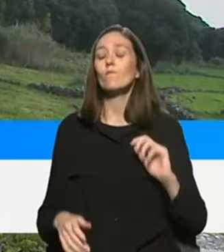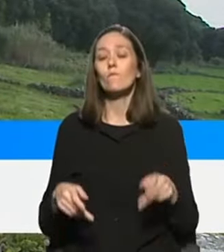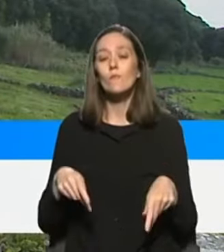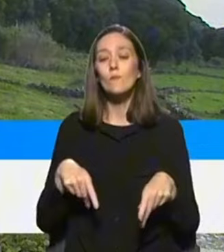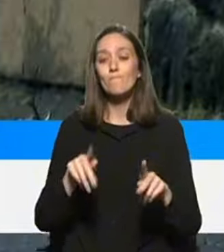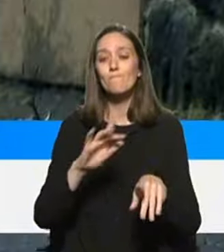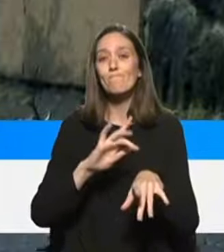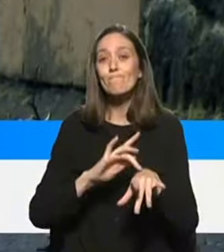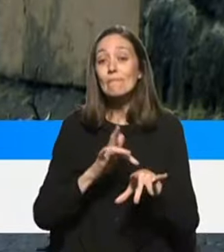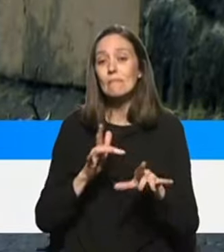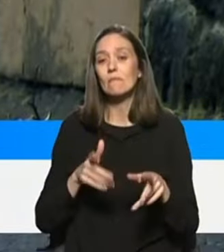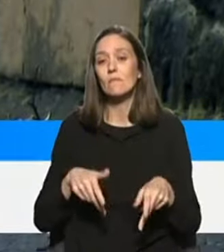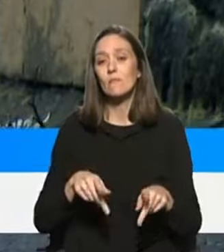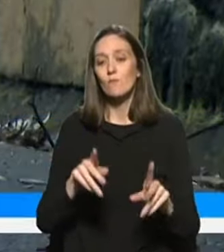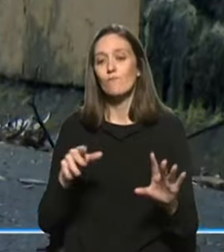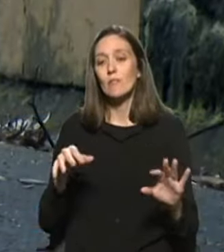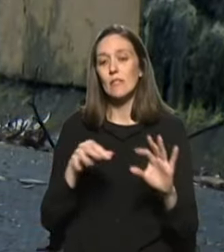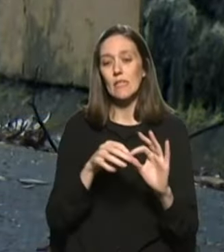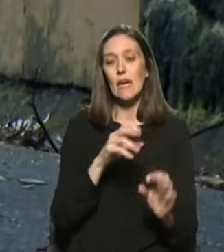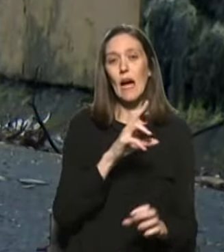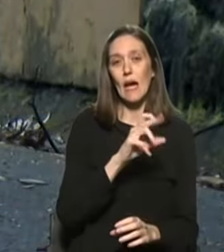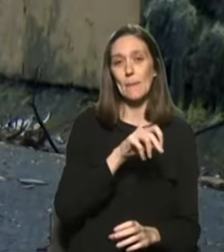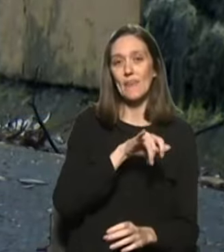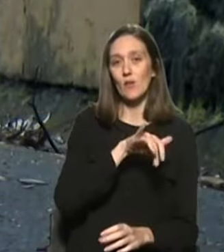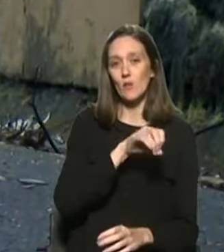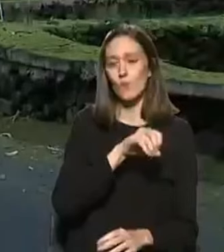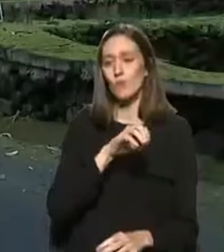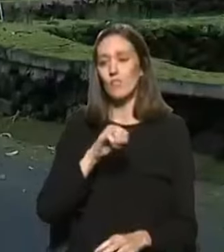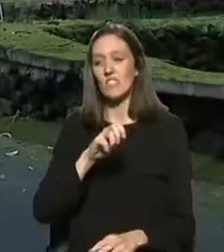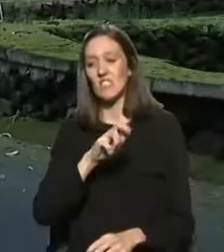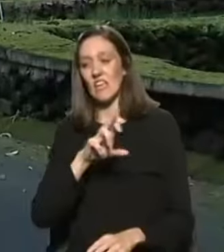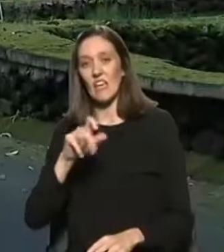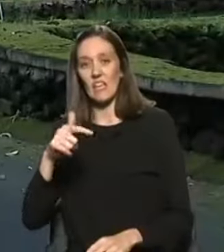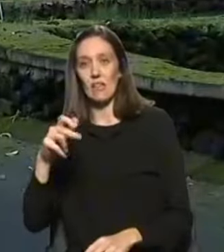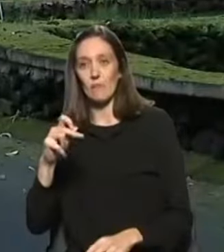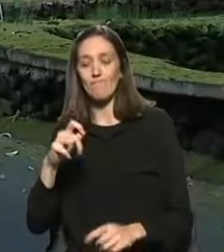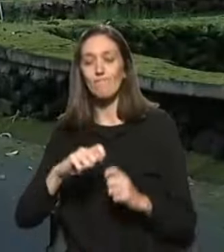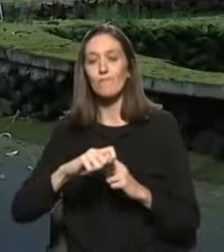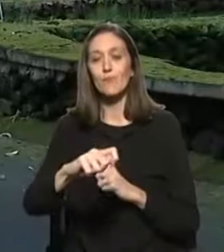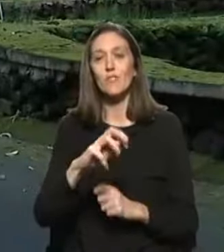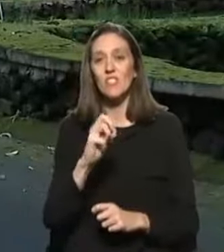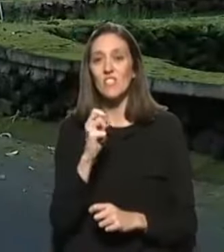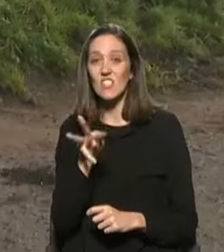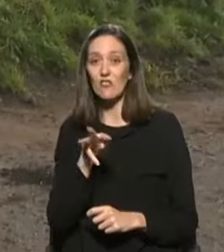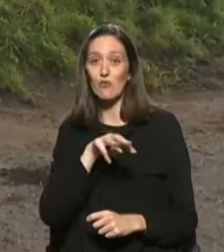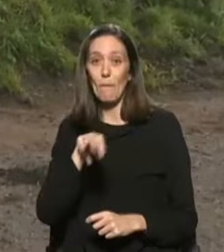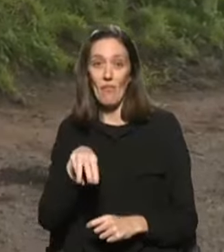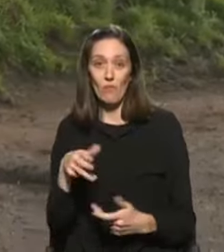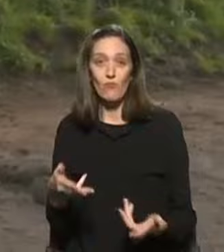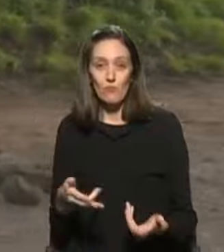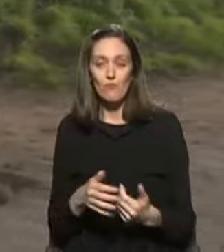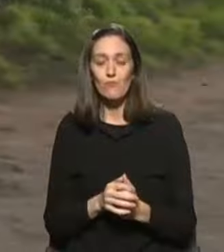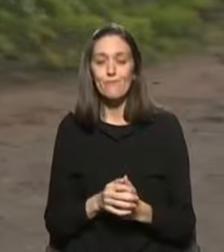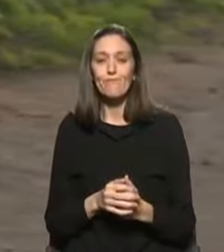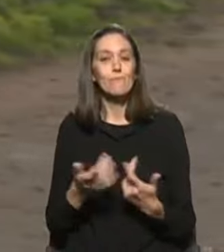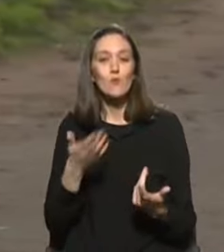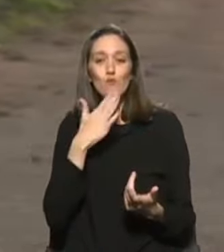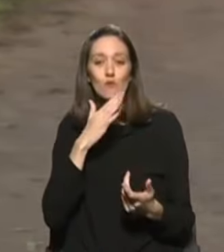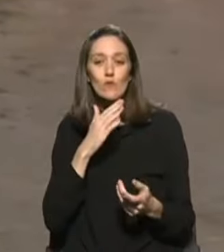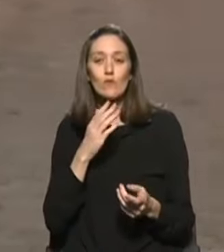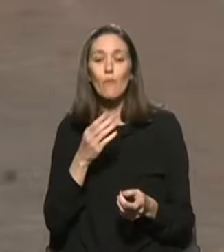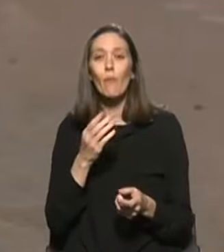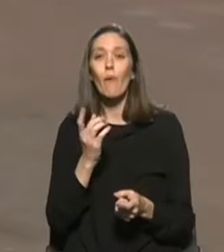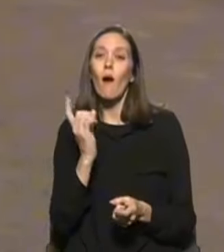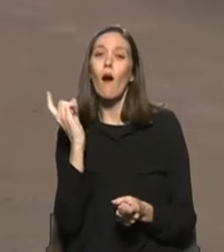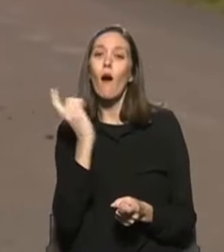vulnerável da estrada litoral que liga o Raminho à Serreta resume-se a 300 metros, o suficiente para o sentido obrigatório indicar